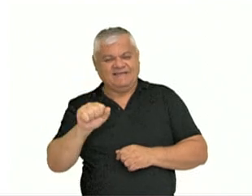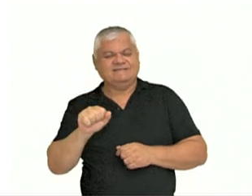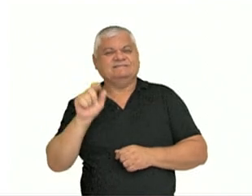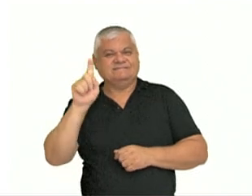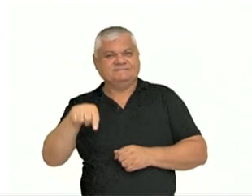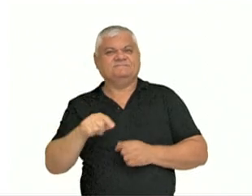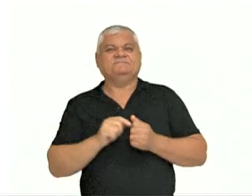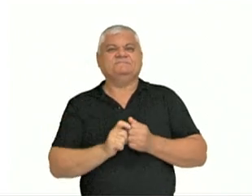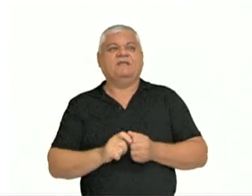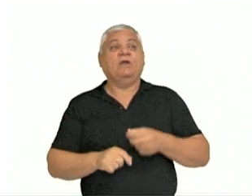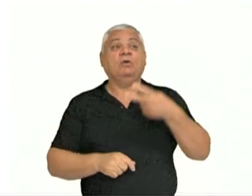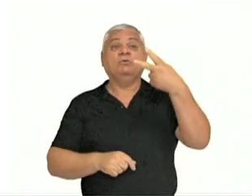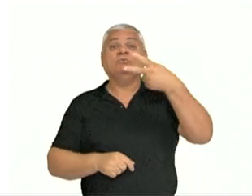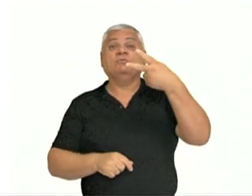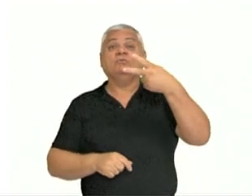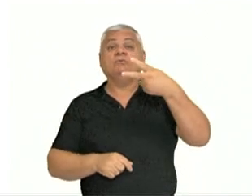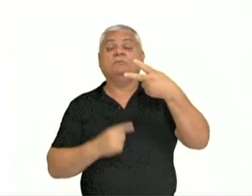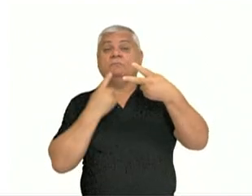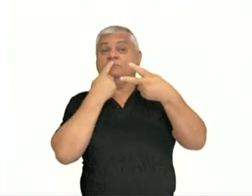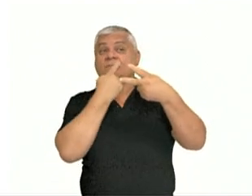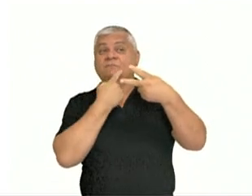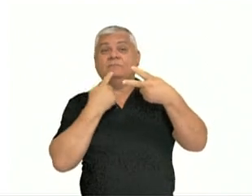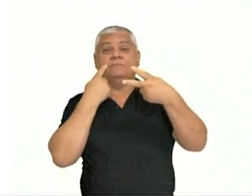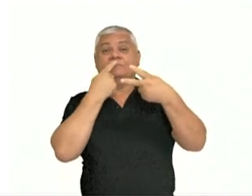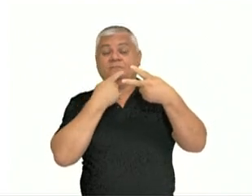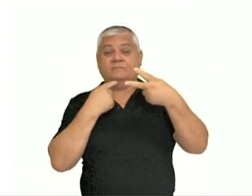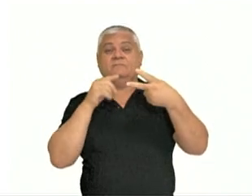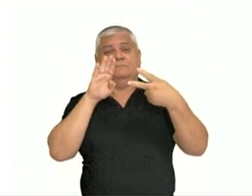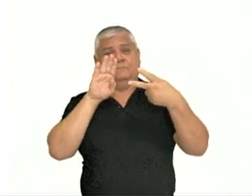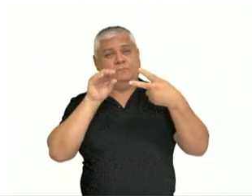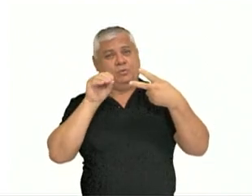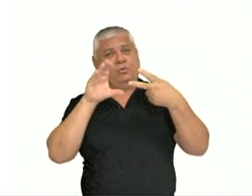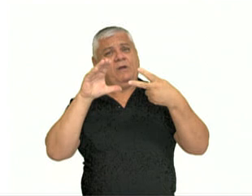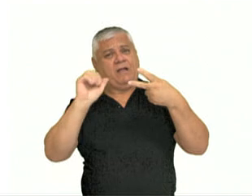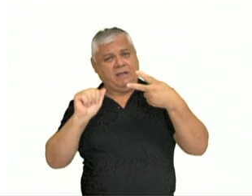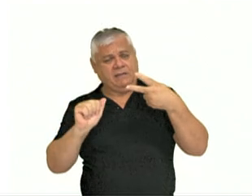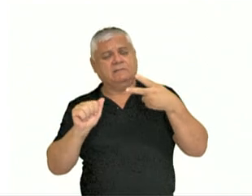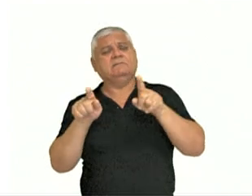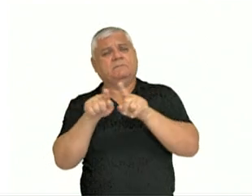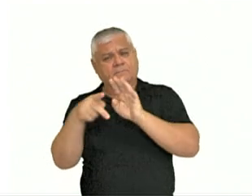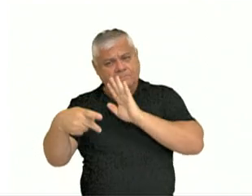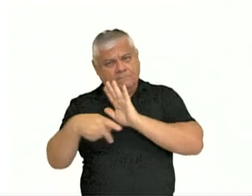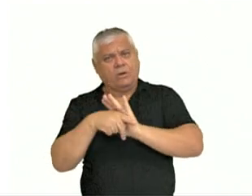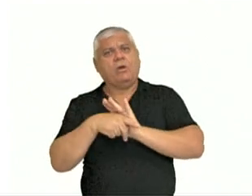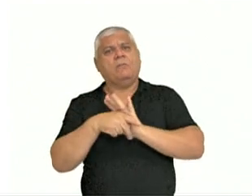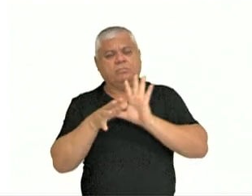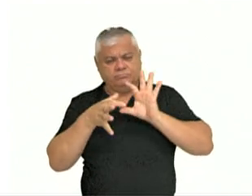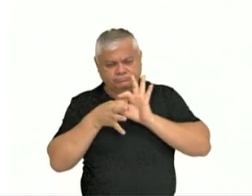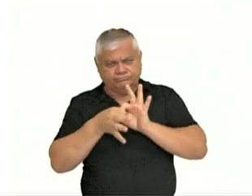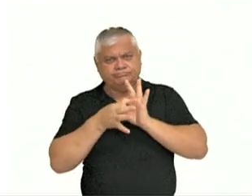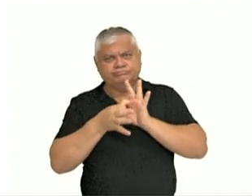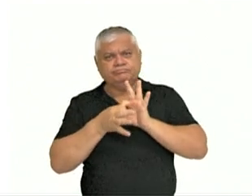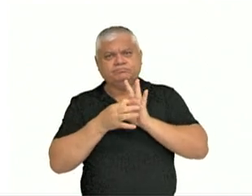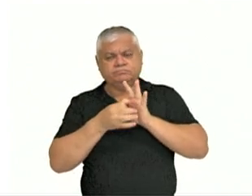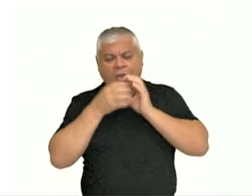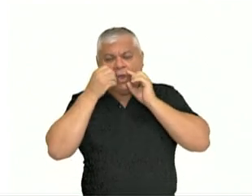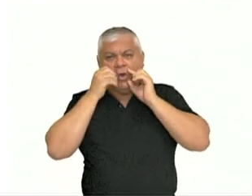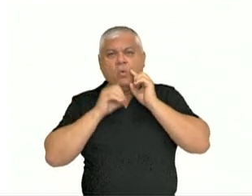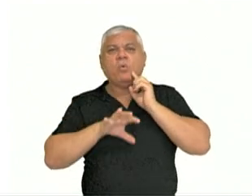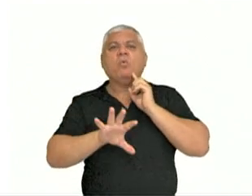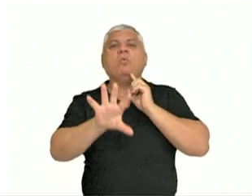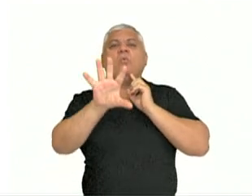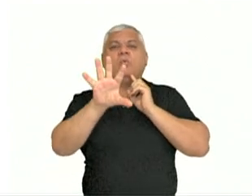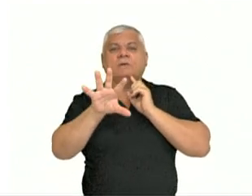cavidades nasais. O 2 estava indicando a boca, né? Que também faz parte, porque a gente vai soltar o ar por